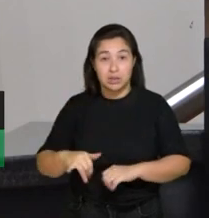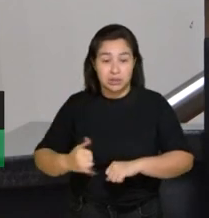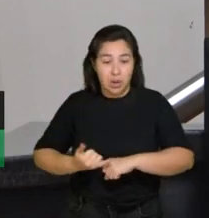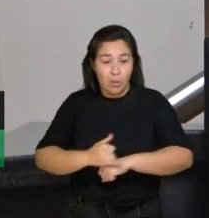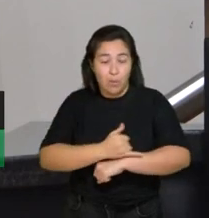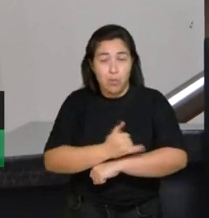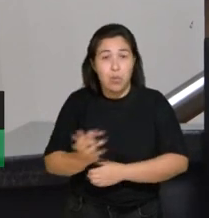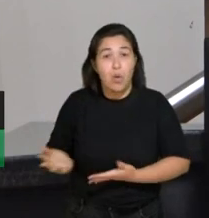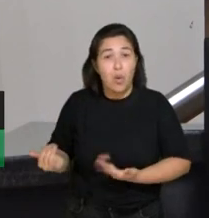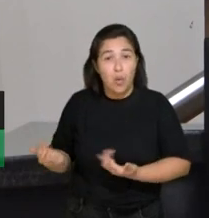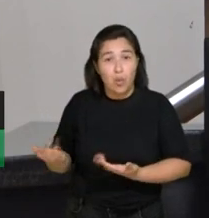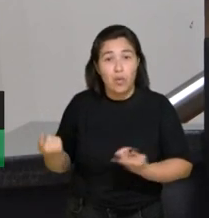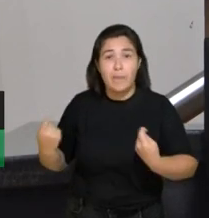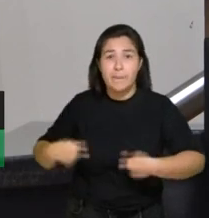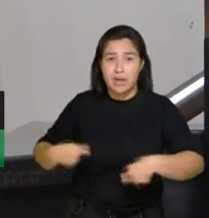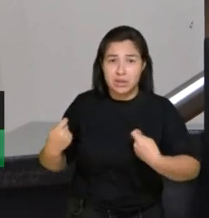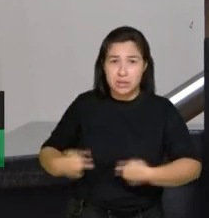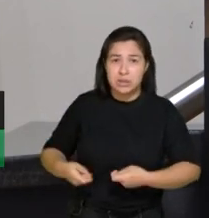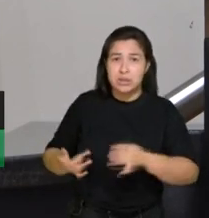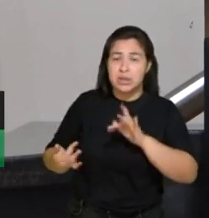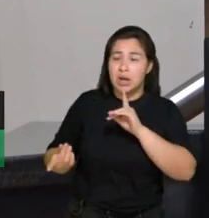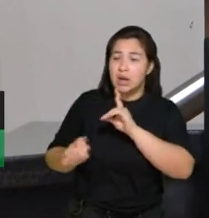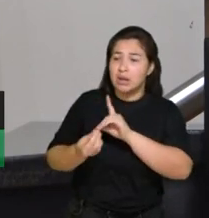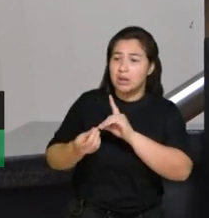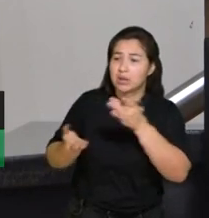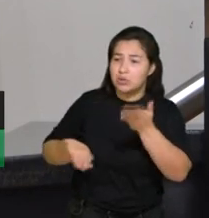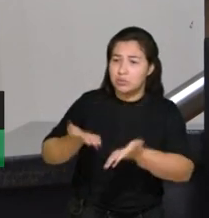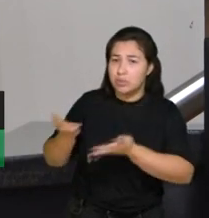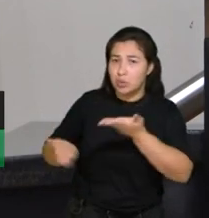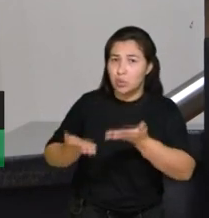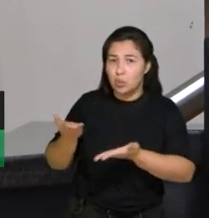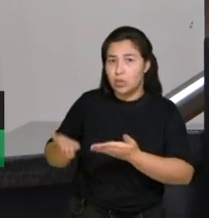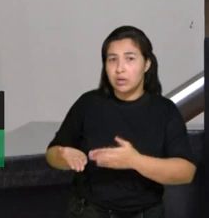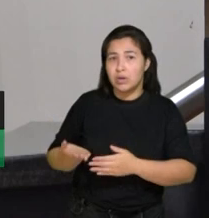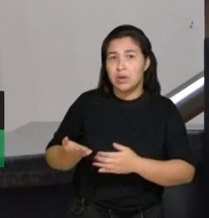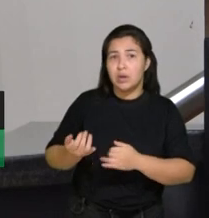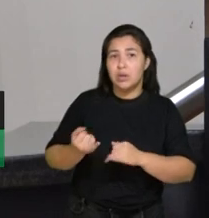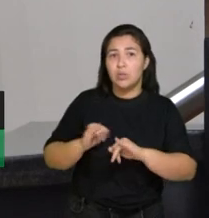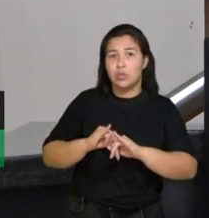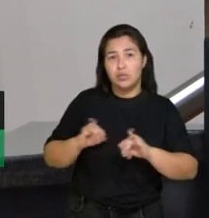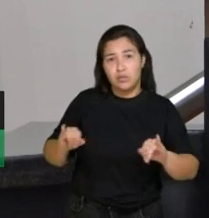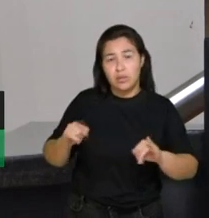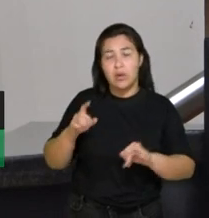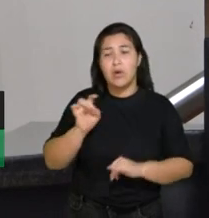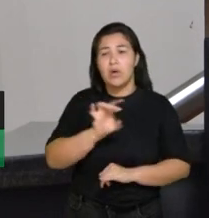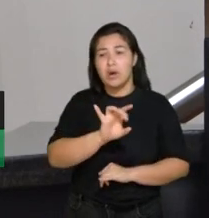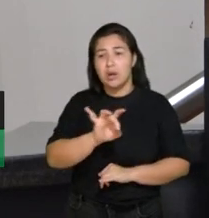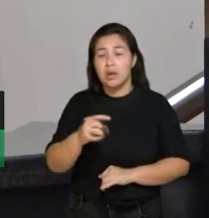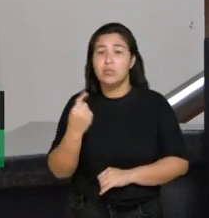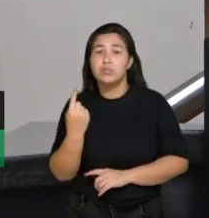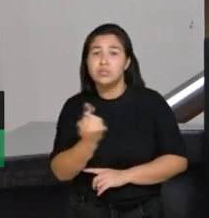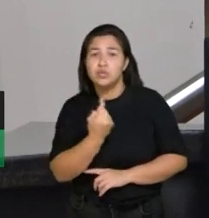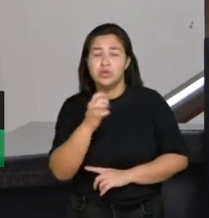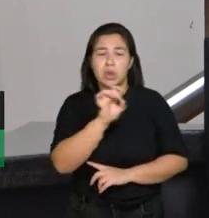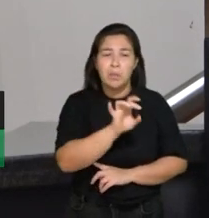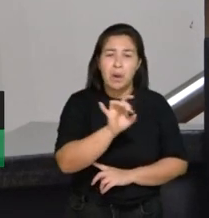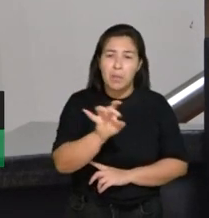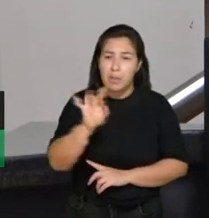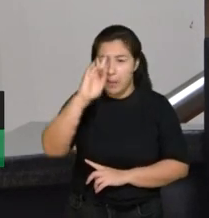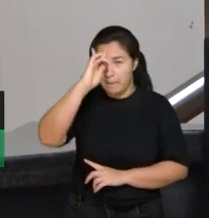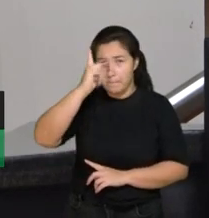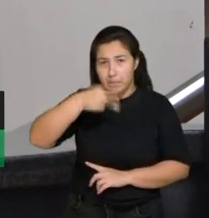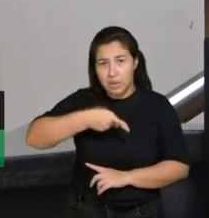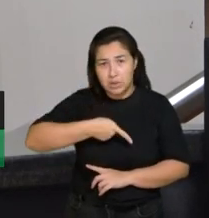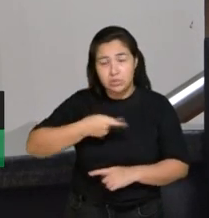atendimento individualizado junto aos órgãos públicos privados com uma